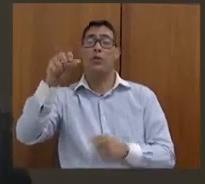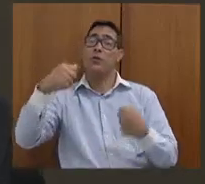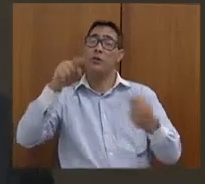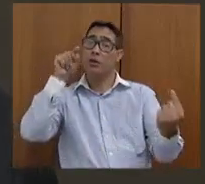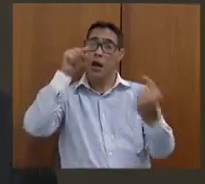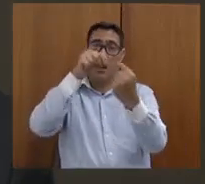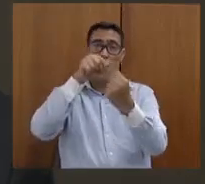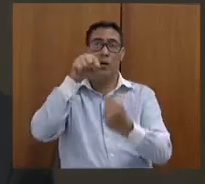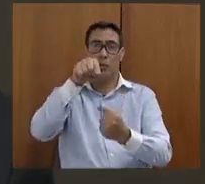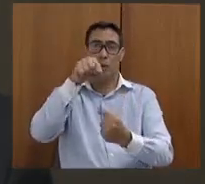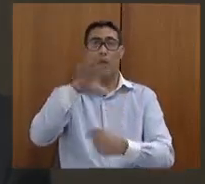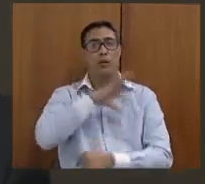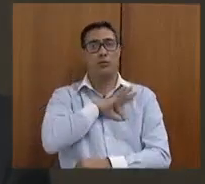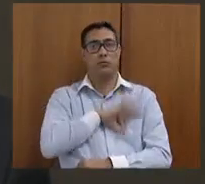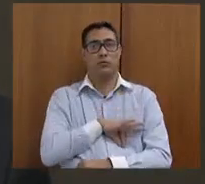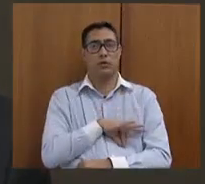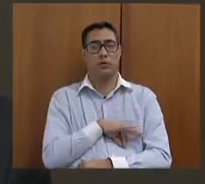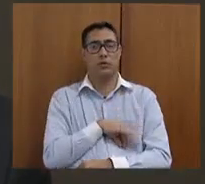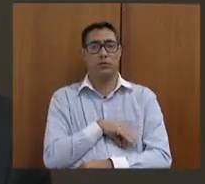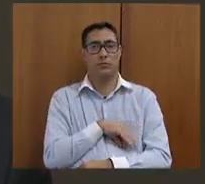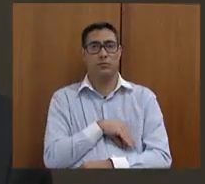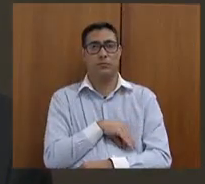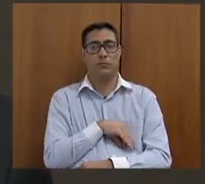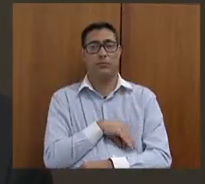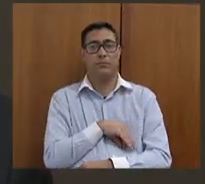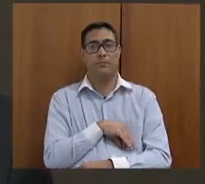sobre o salário